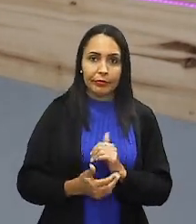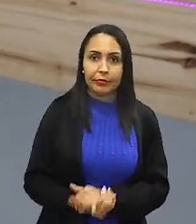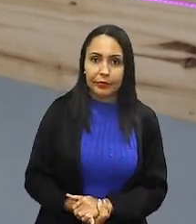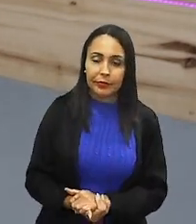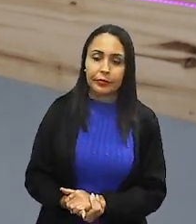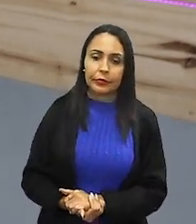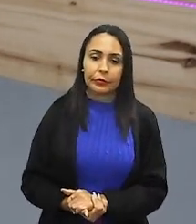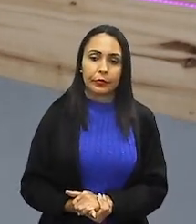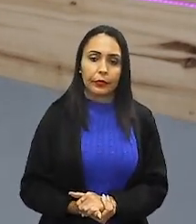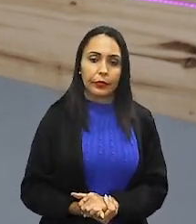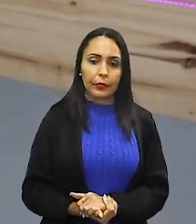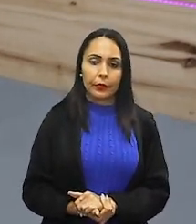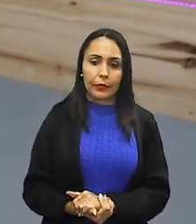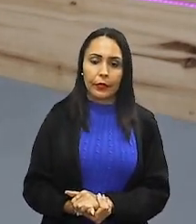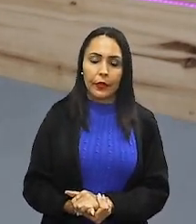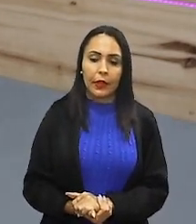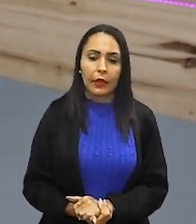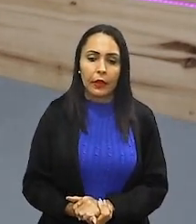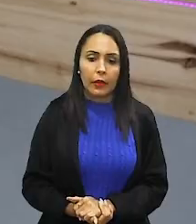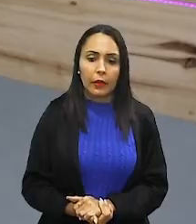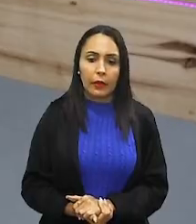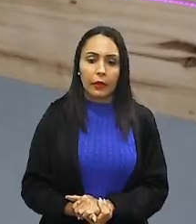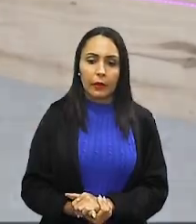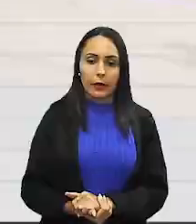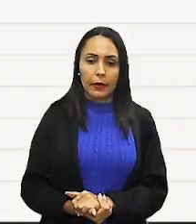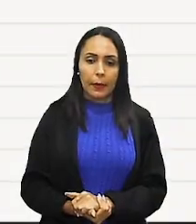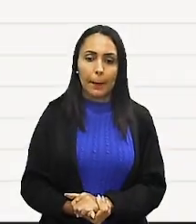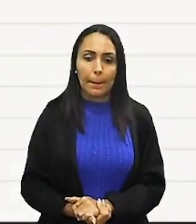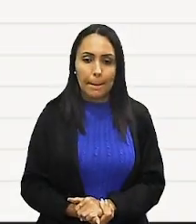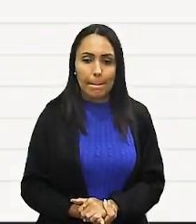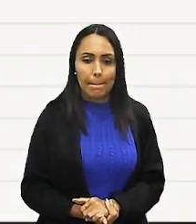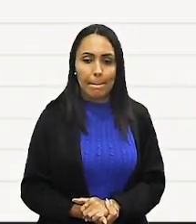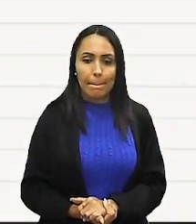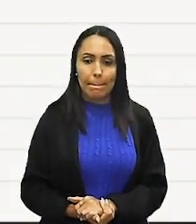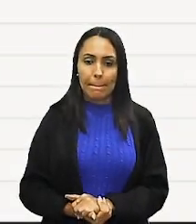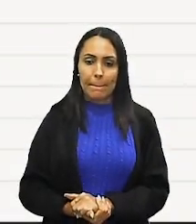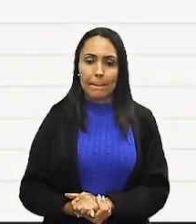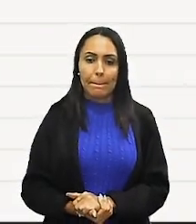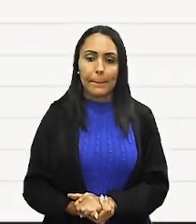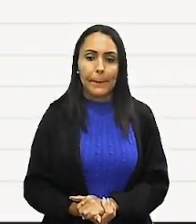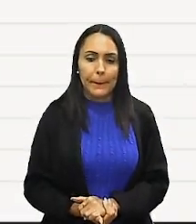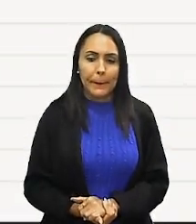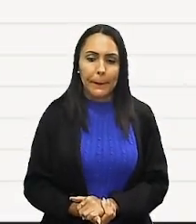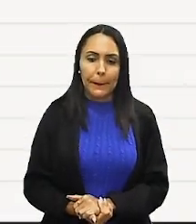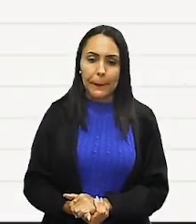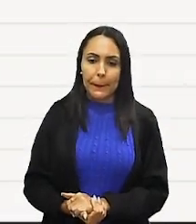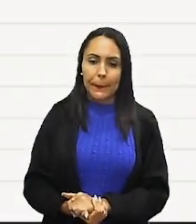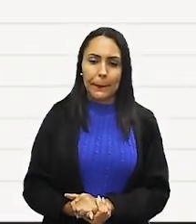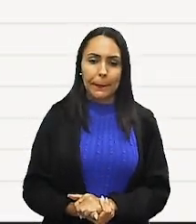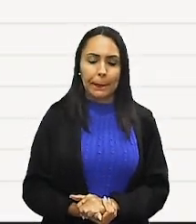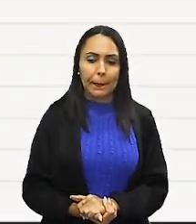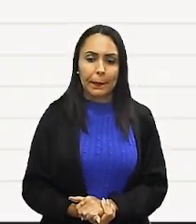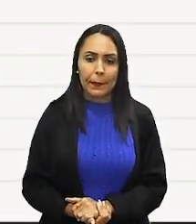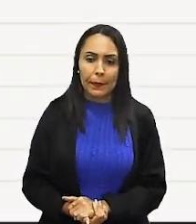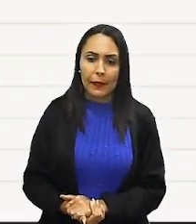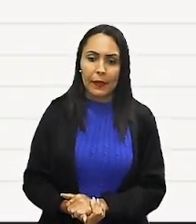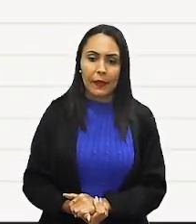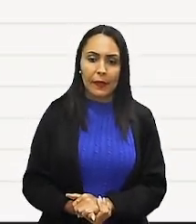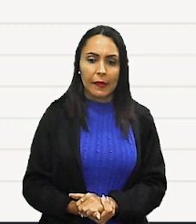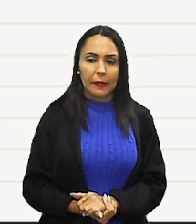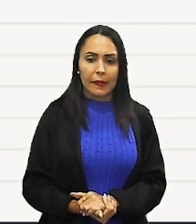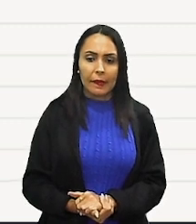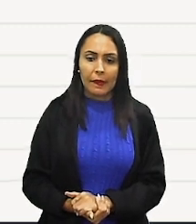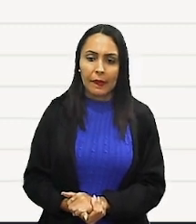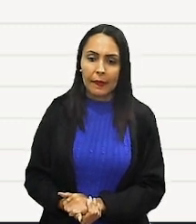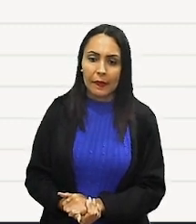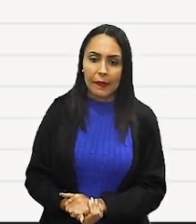as características do vírus, tá? Por favor, bota aí, Jonathan, bota aí, por favor. No quadro aí, pronto. Ó, hoje, a gente vai falar de um cara